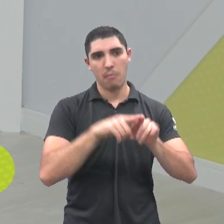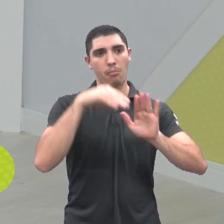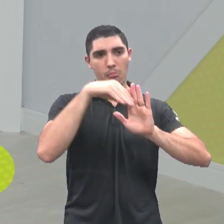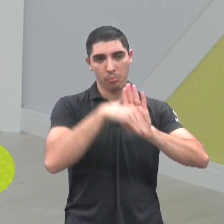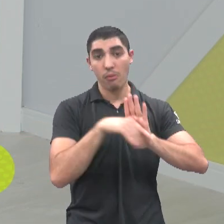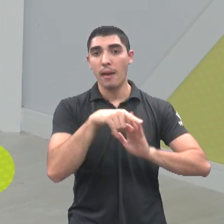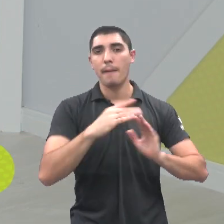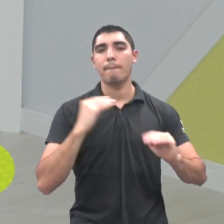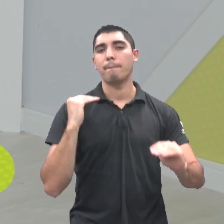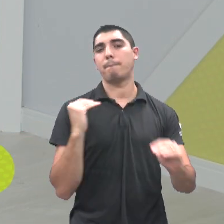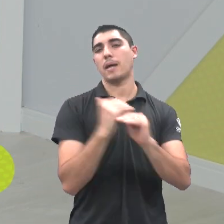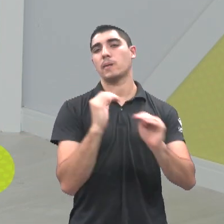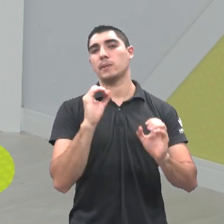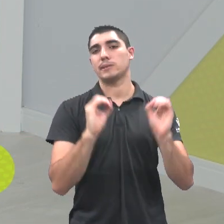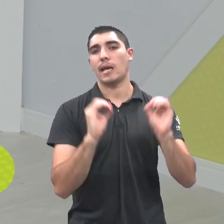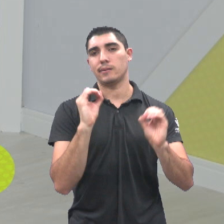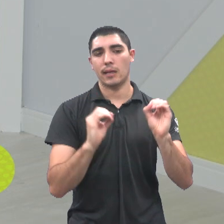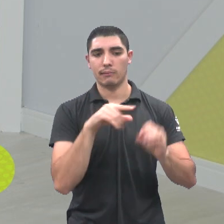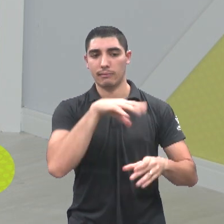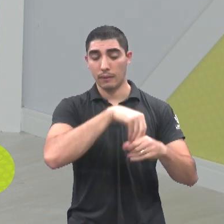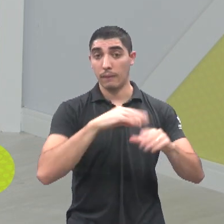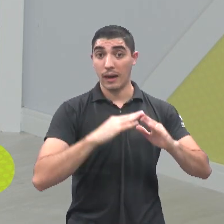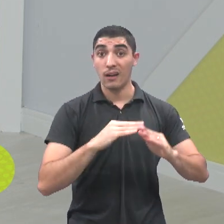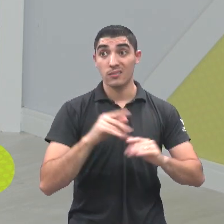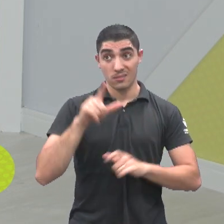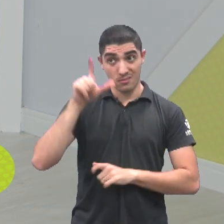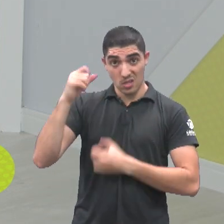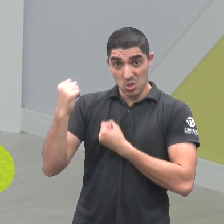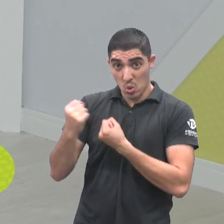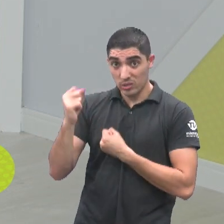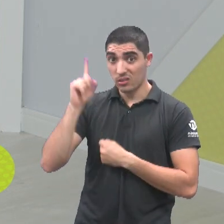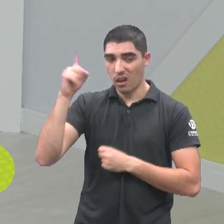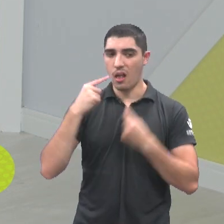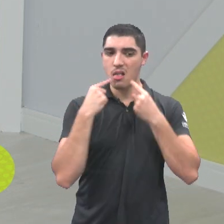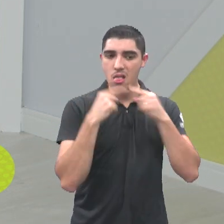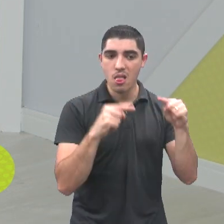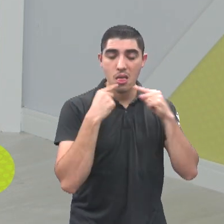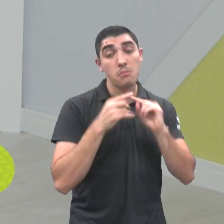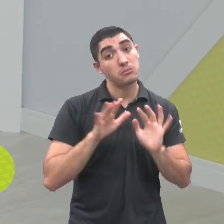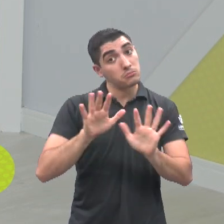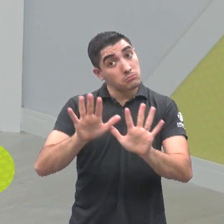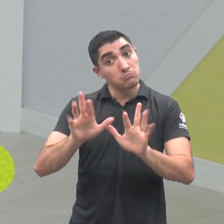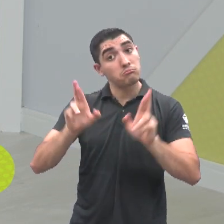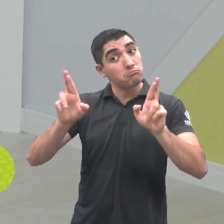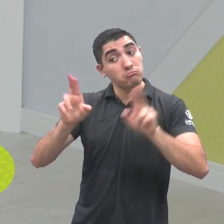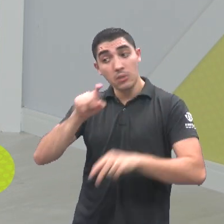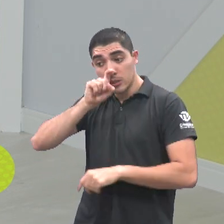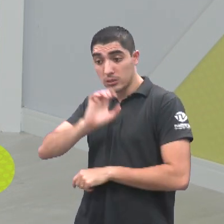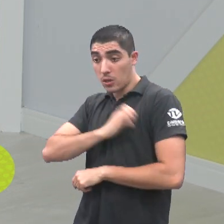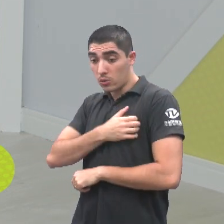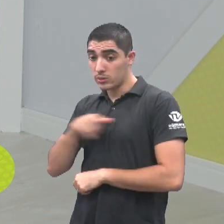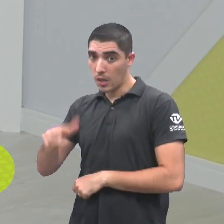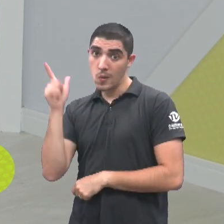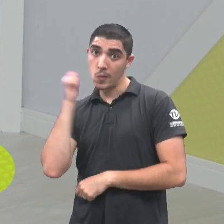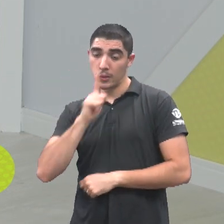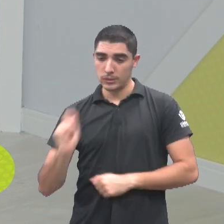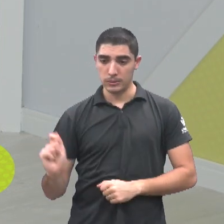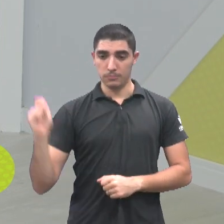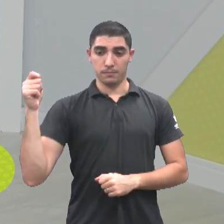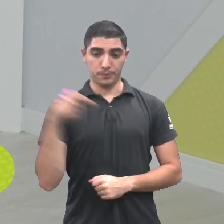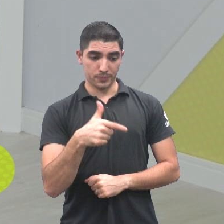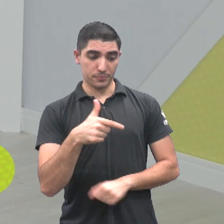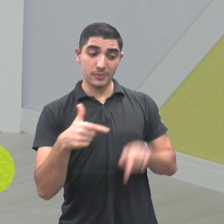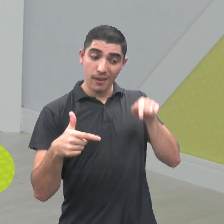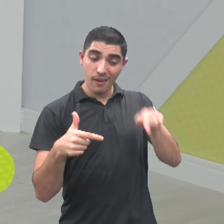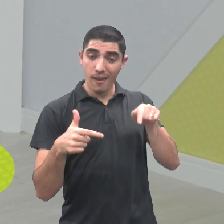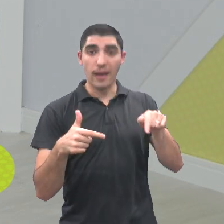em 0-0 em casa. O pessoal tá chiando por lá. A expectativa é que o São José se apresente melhor para enfrentar de igual para igual uma equipe que está